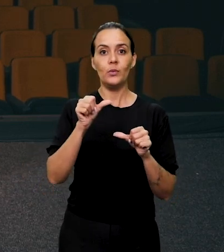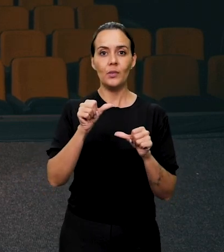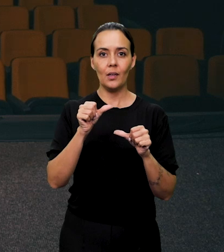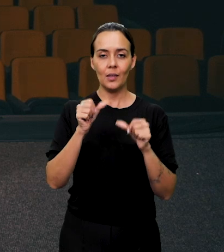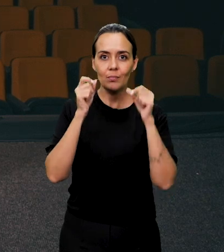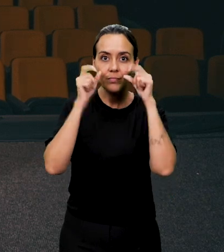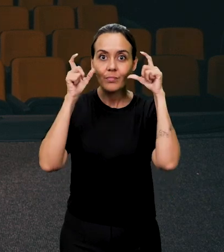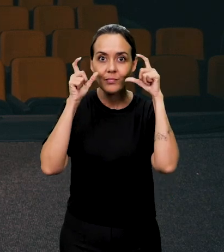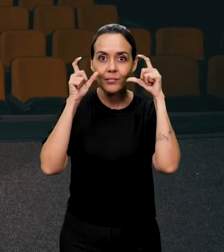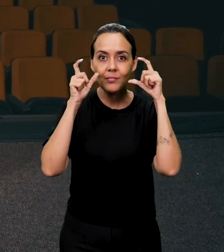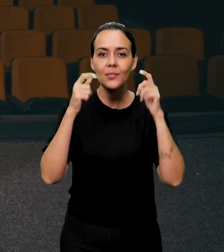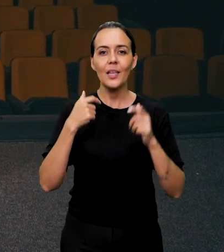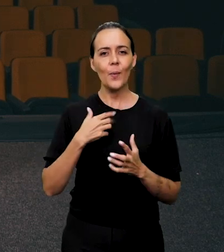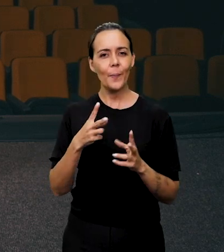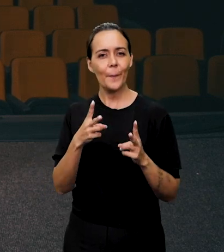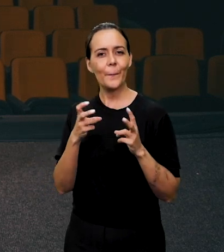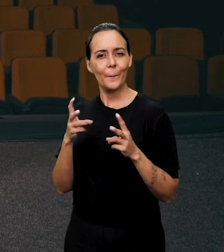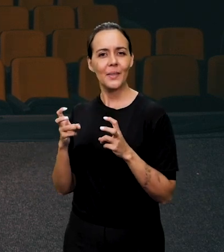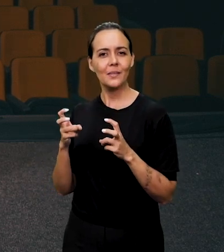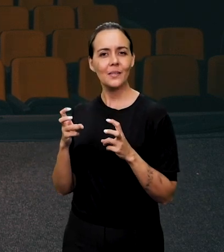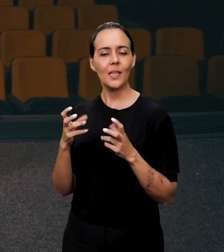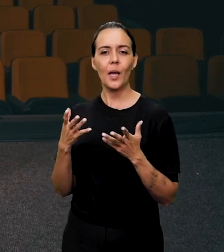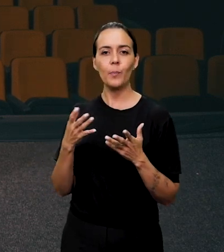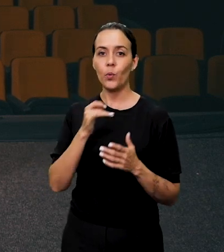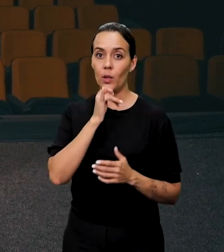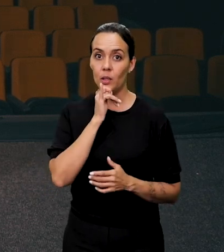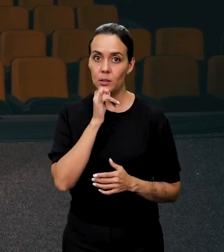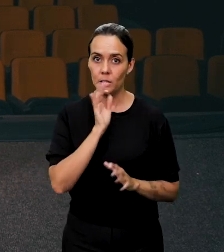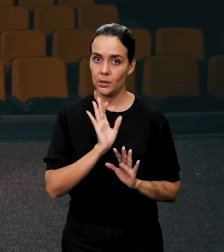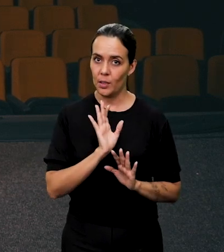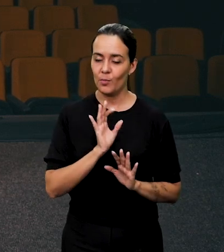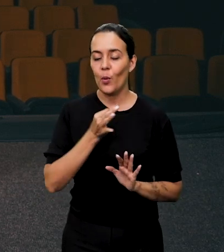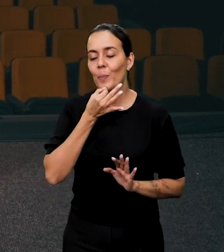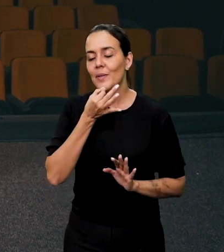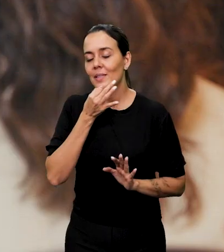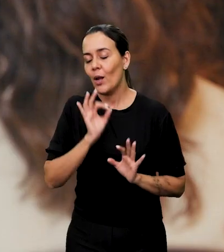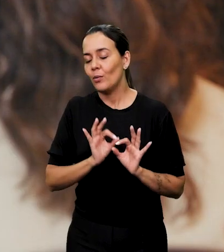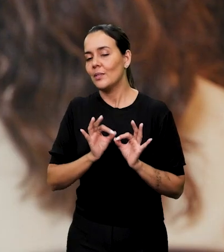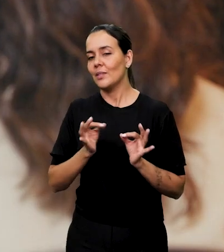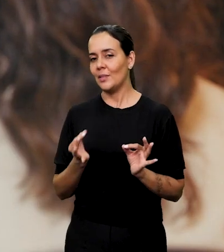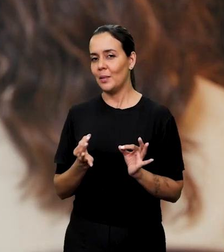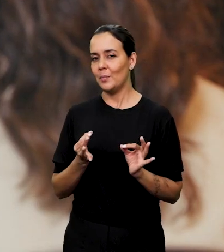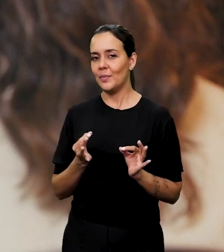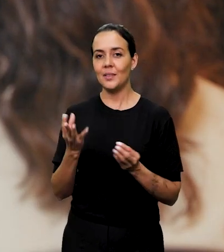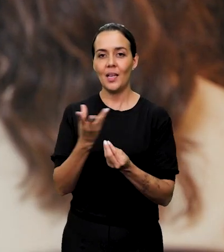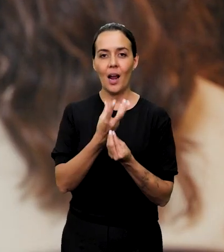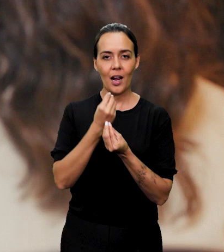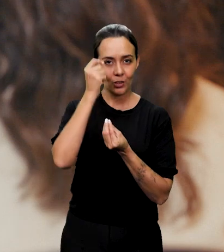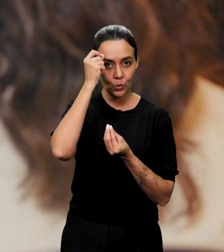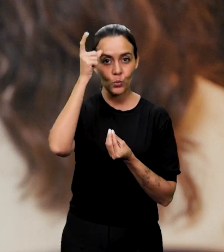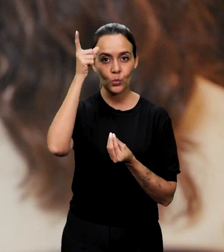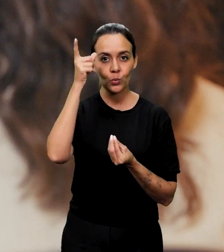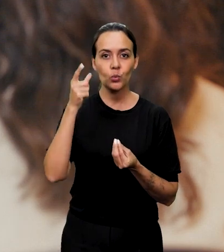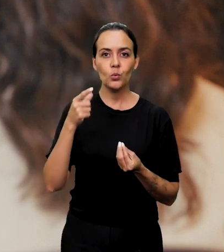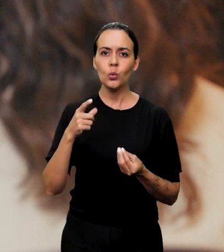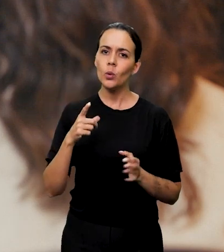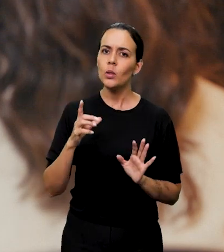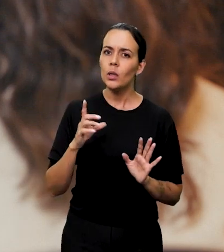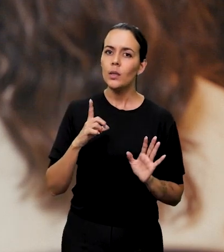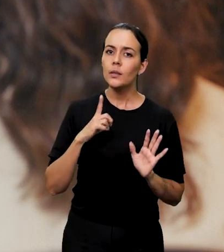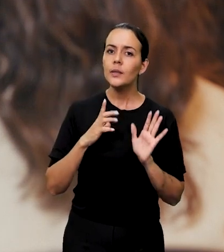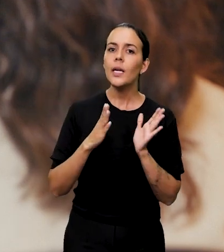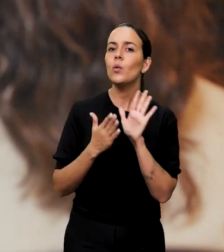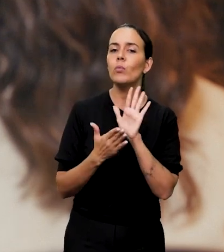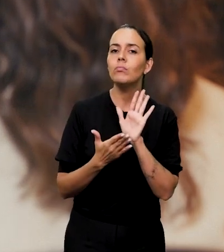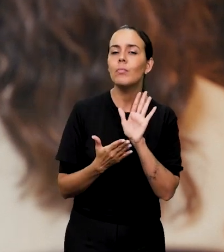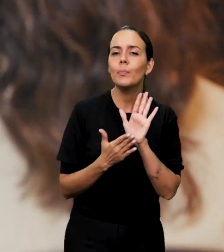por isso. E eu sinto que o lugar, assim, em alguma medida modesto, da arte, da cultura, ele tem alguma proporção